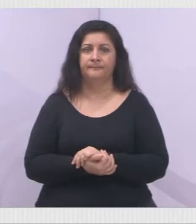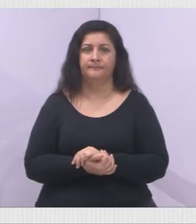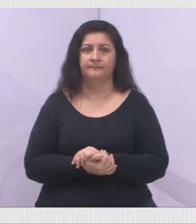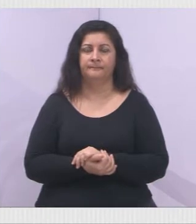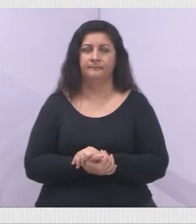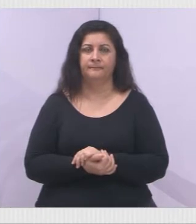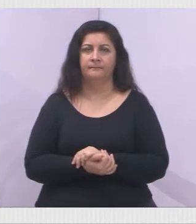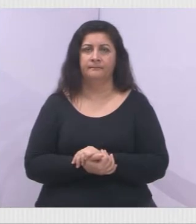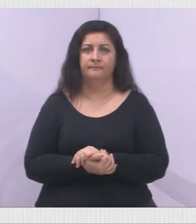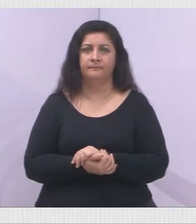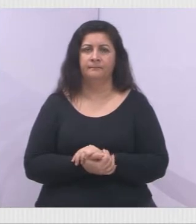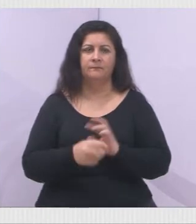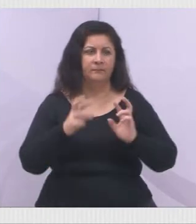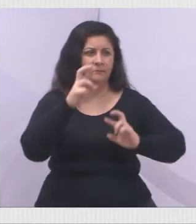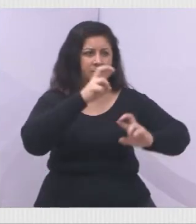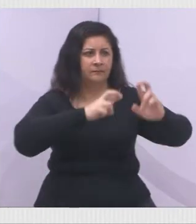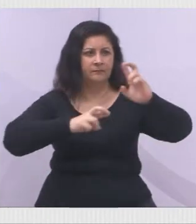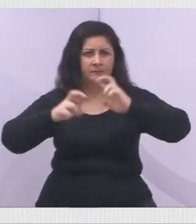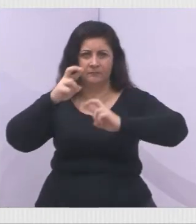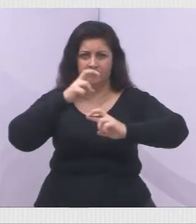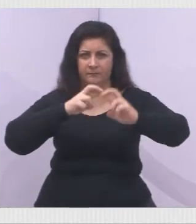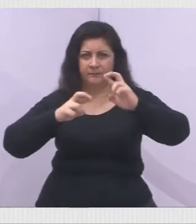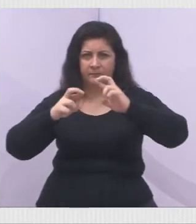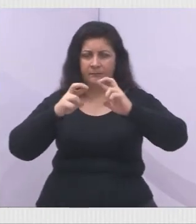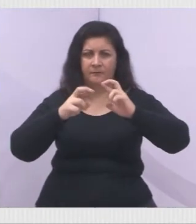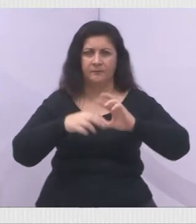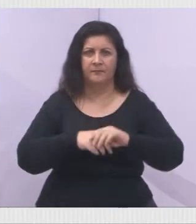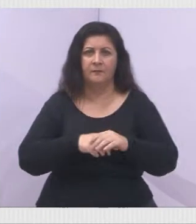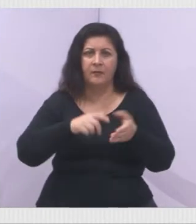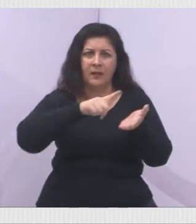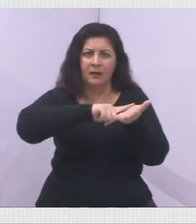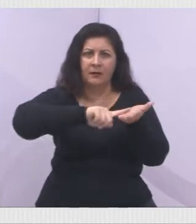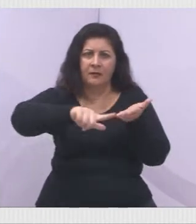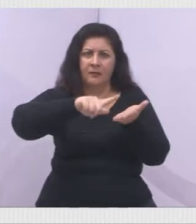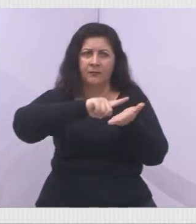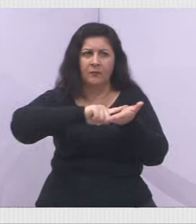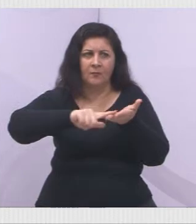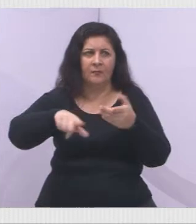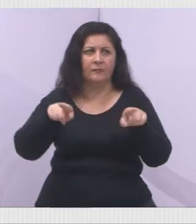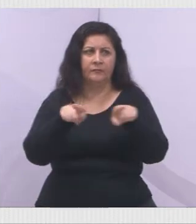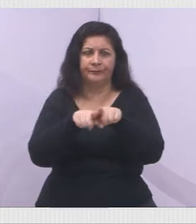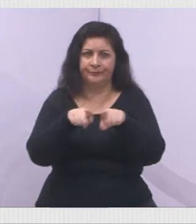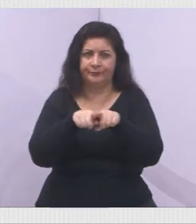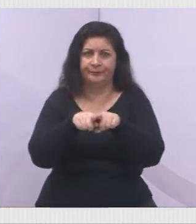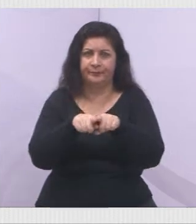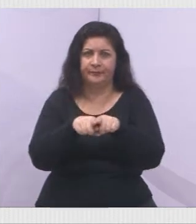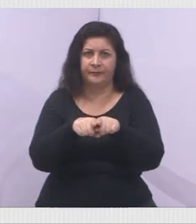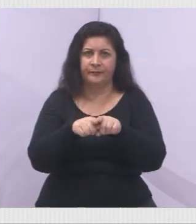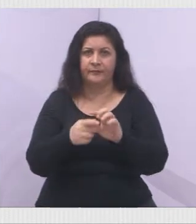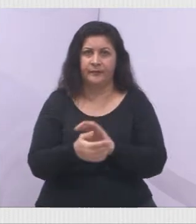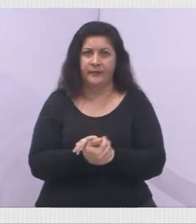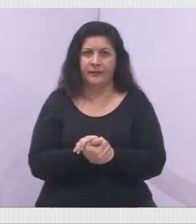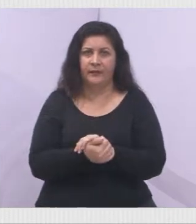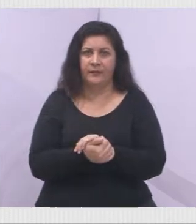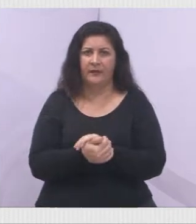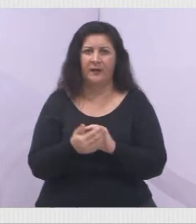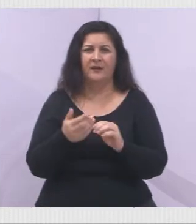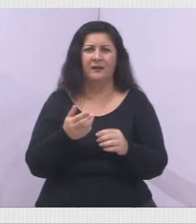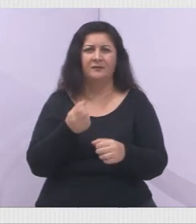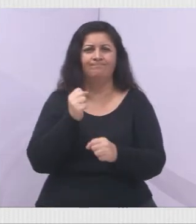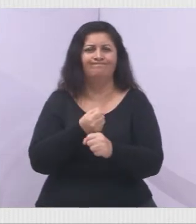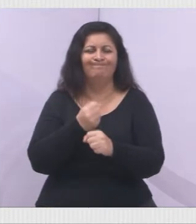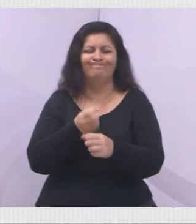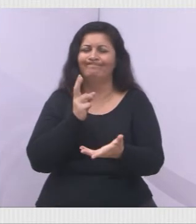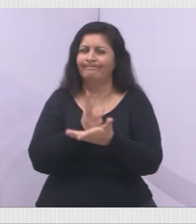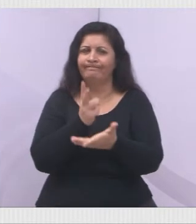Estive fiscalizando ali no Santo Antônio da Boa Vista, a limpeza daquela galeria ali também, que entupia. Todo ano